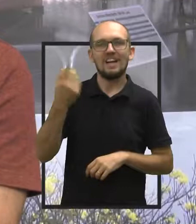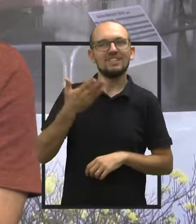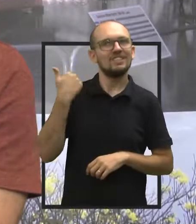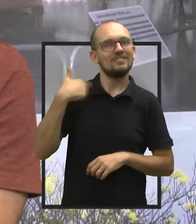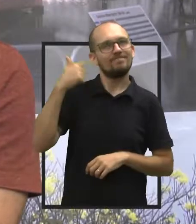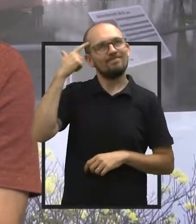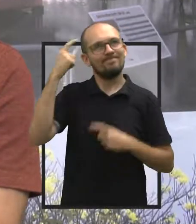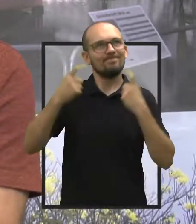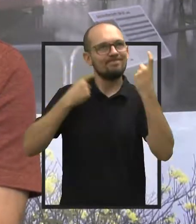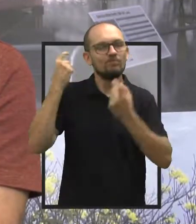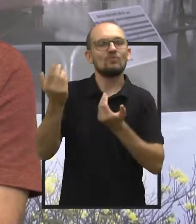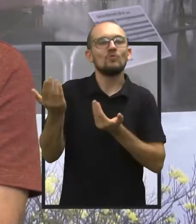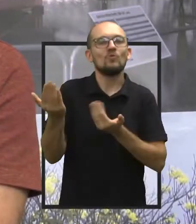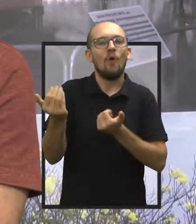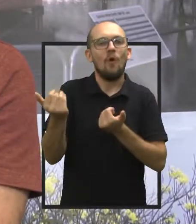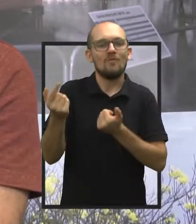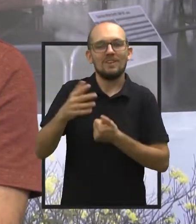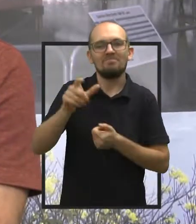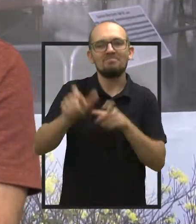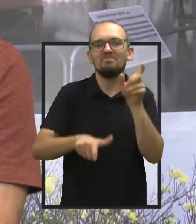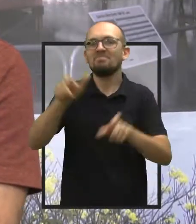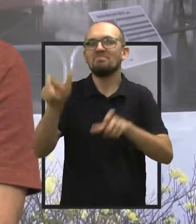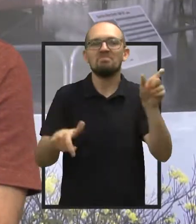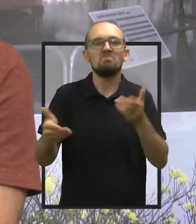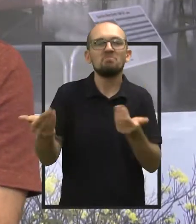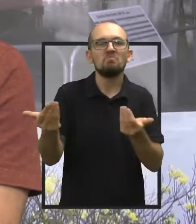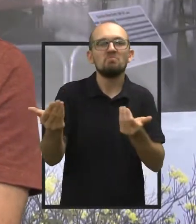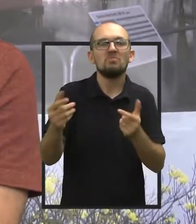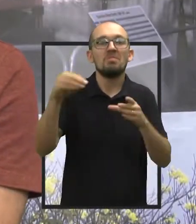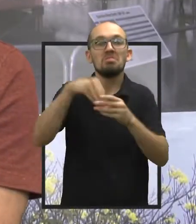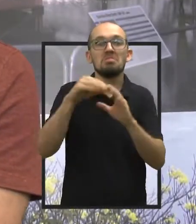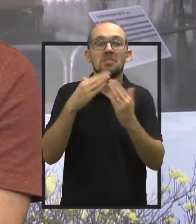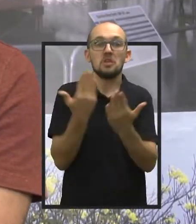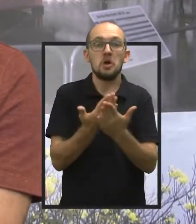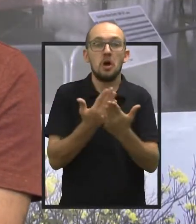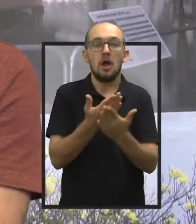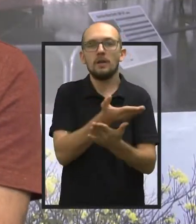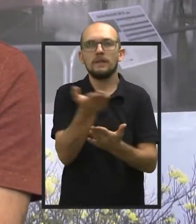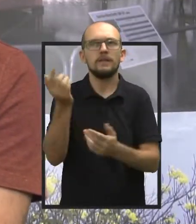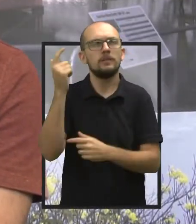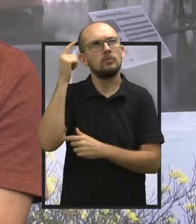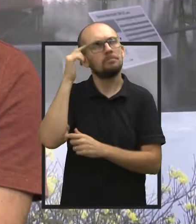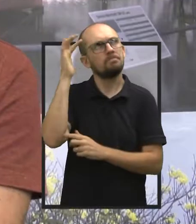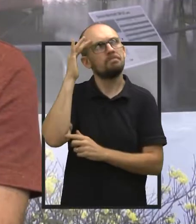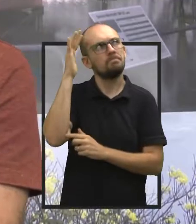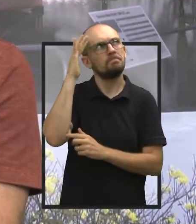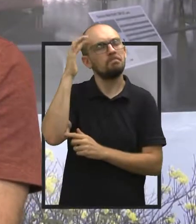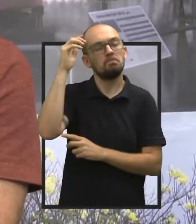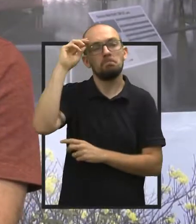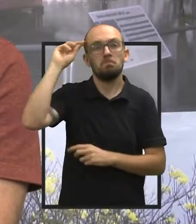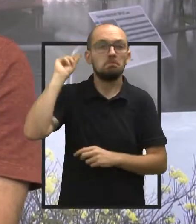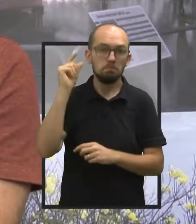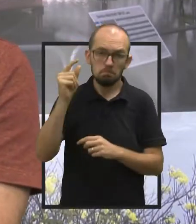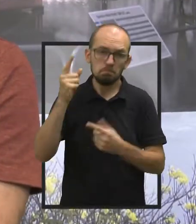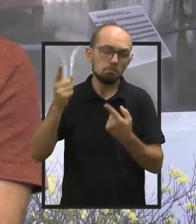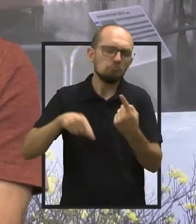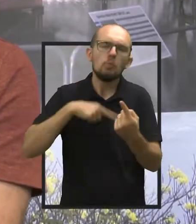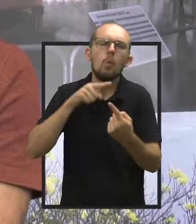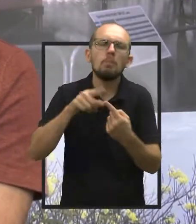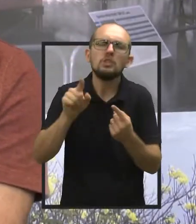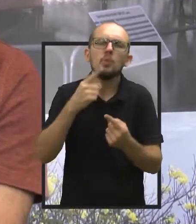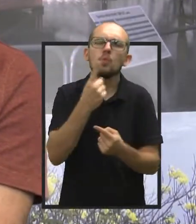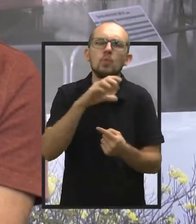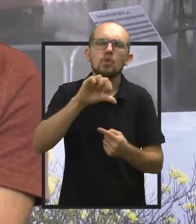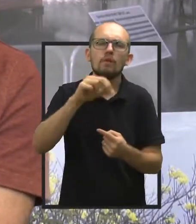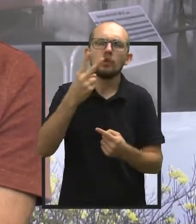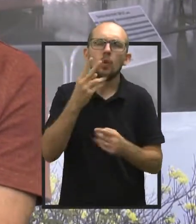com essa juventude, né, com esses jovens hoje que estão na escola. Então, qual o objetivo do 192 Sem Fronteiras? Certo? Que o